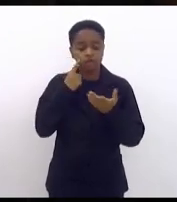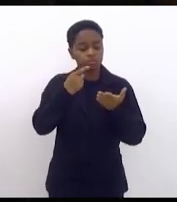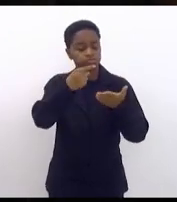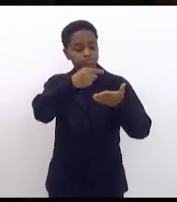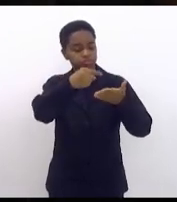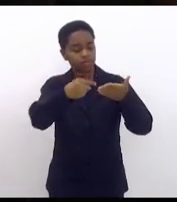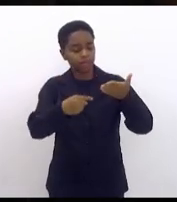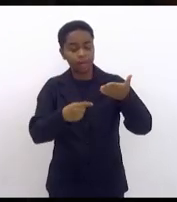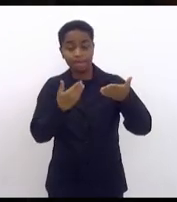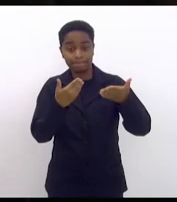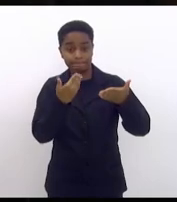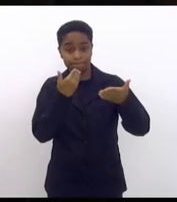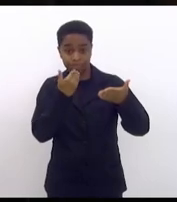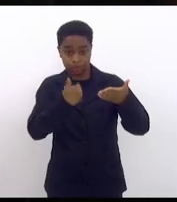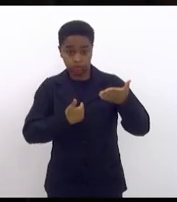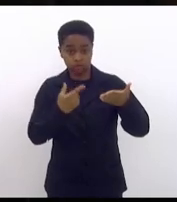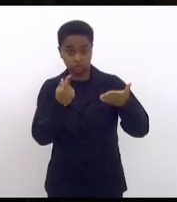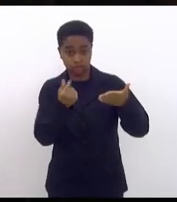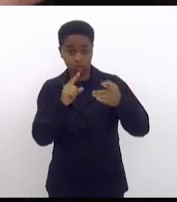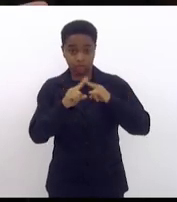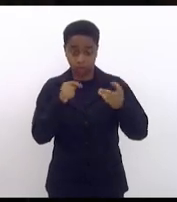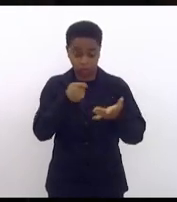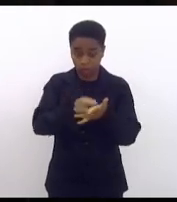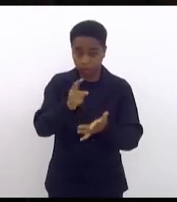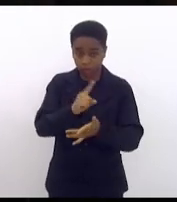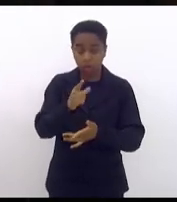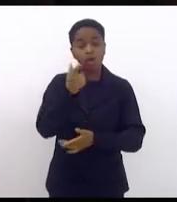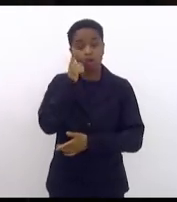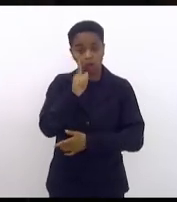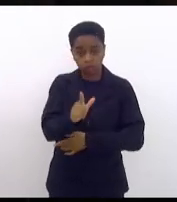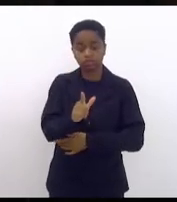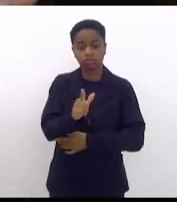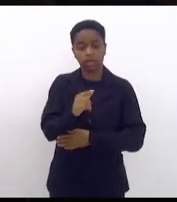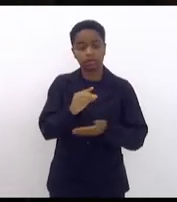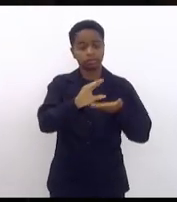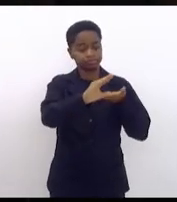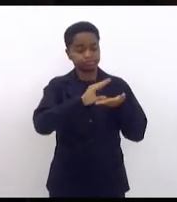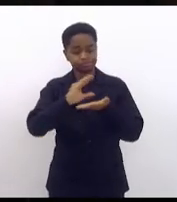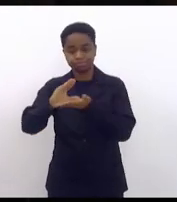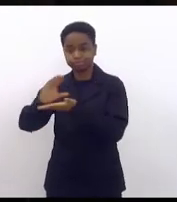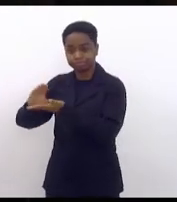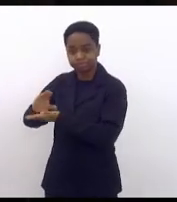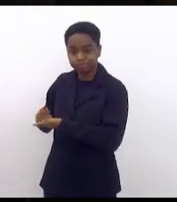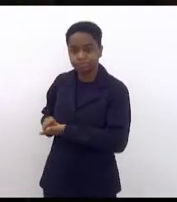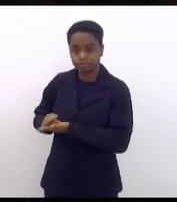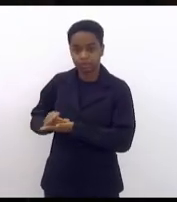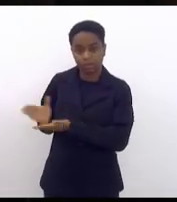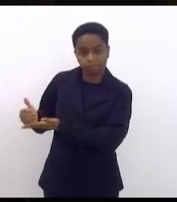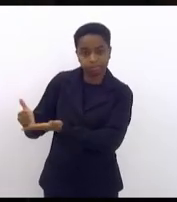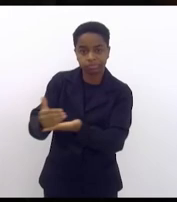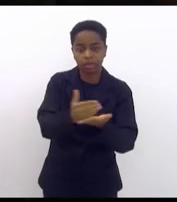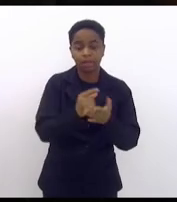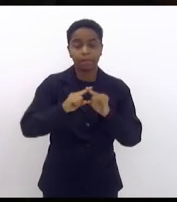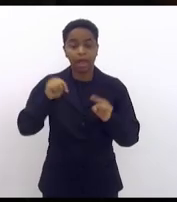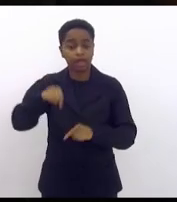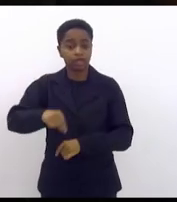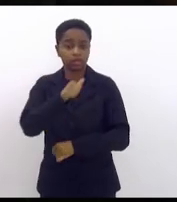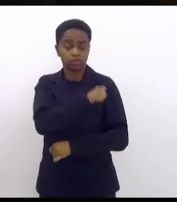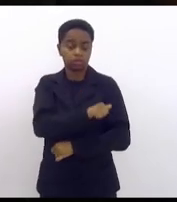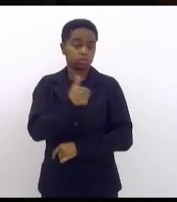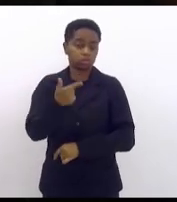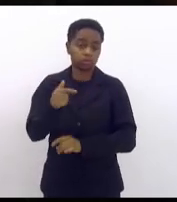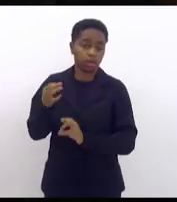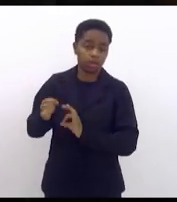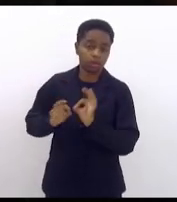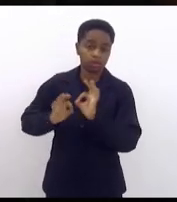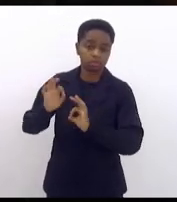não pagou e vai conseguir levantar mais de 1%. O Estado do Rio de Janeiro não faz isso. Não avança no plano legislativo